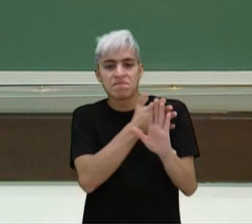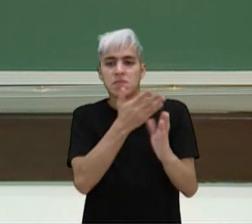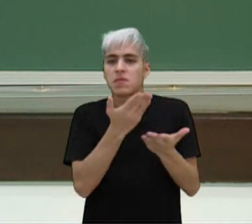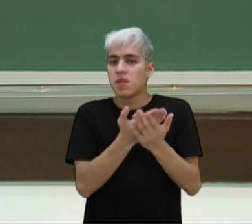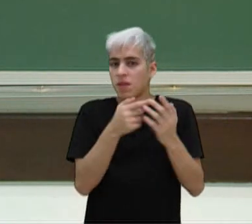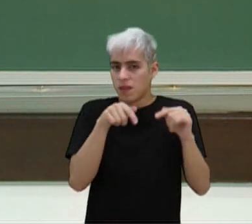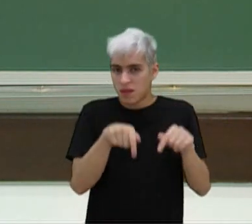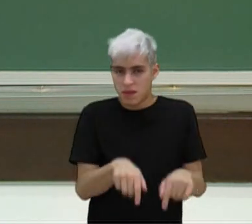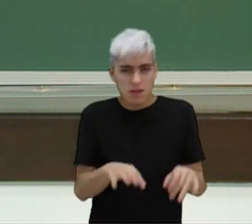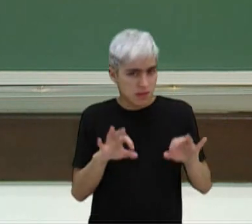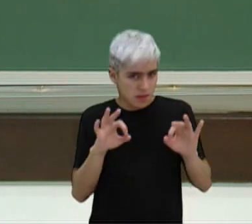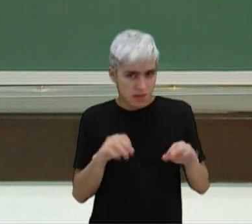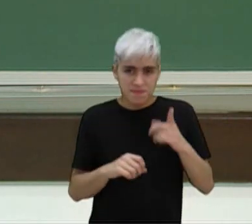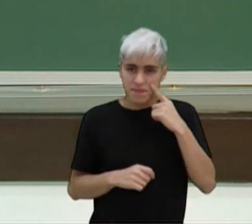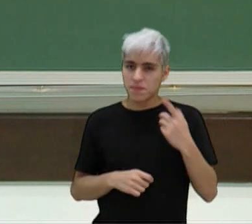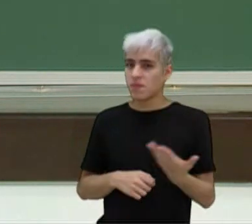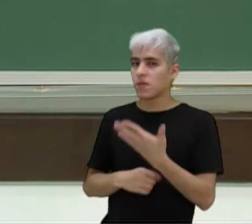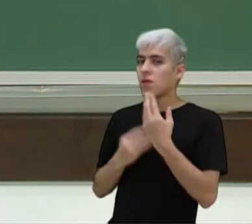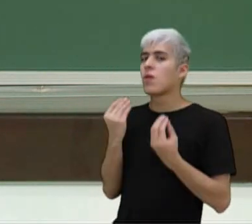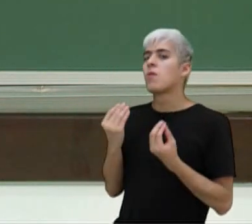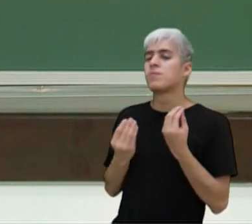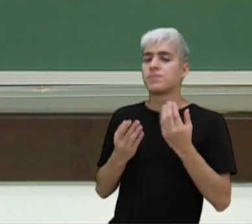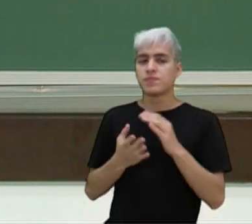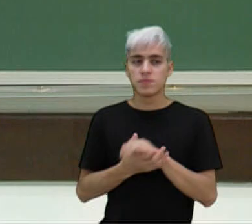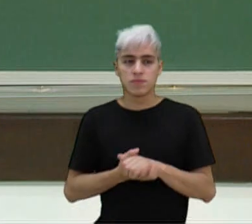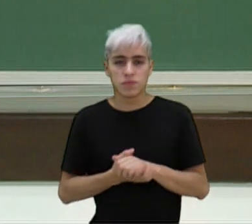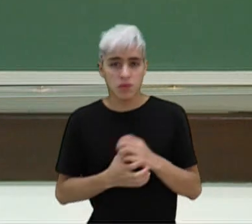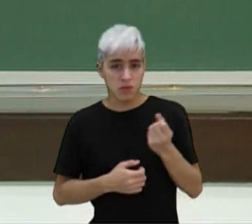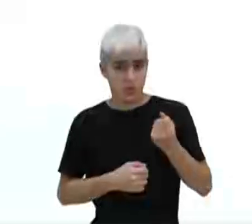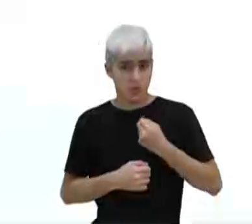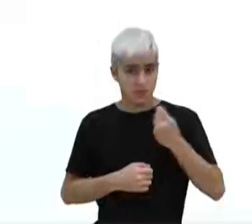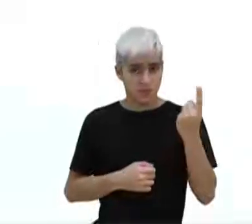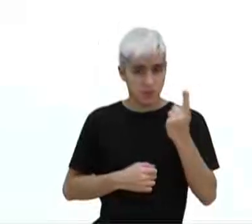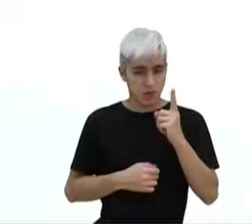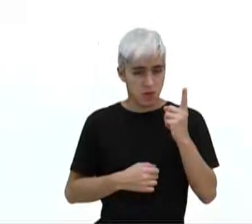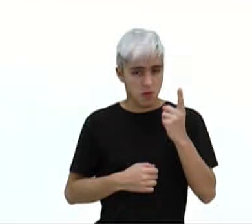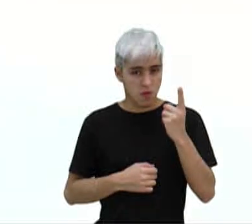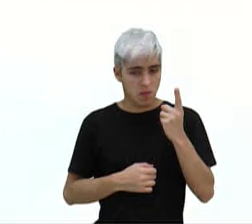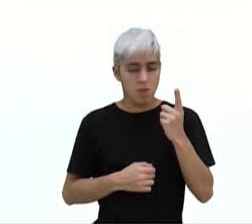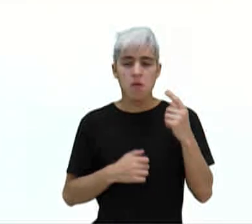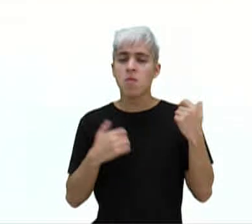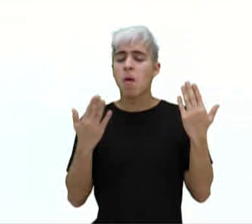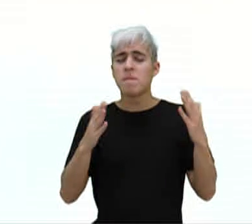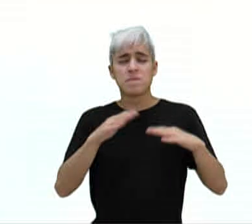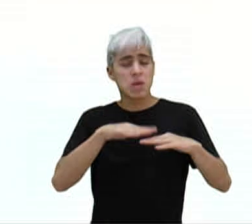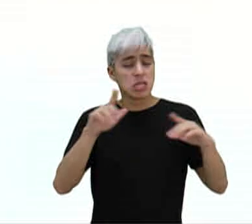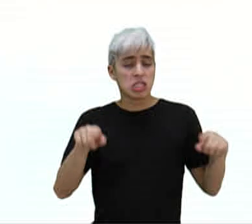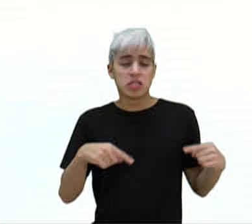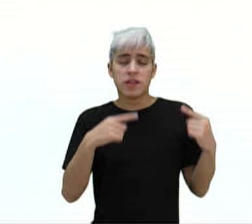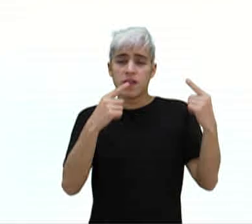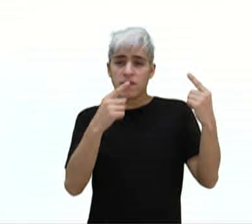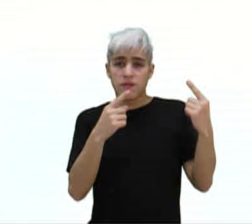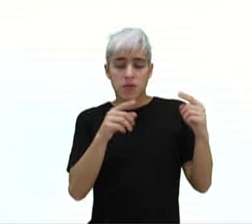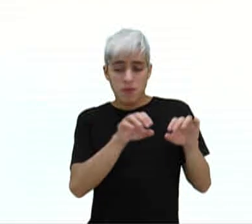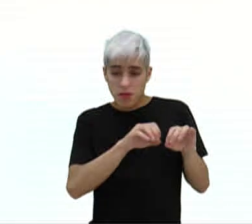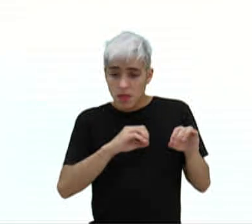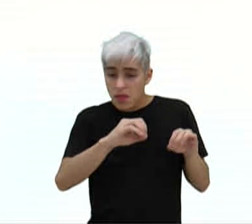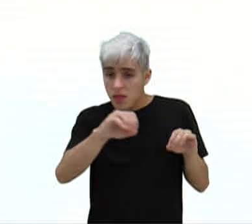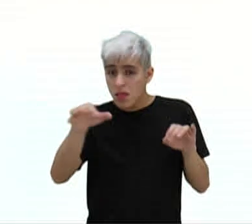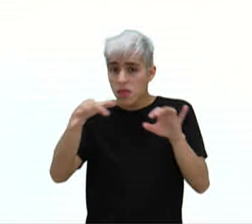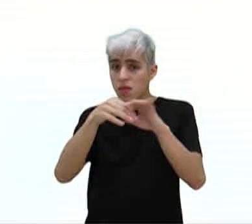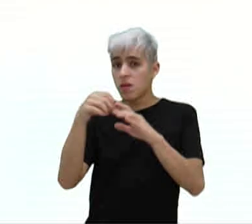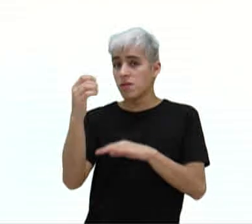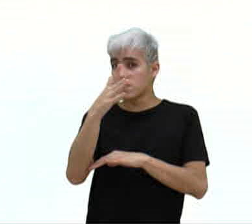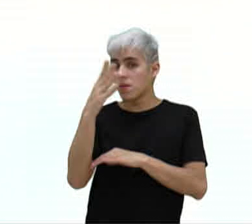aula, certo? Então, vamos ver lá como é que ficou. Então, número 1. Qual o maior desafio para o Paraná no saneamento ambiental? Então,